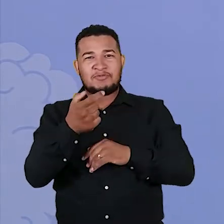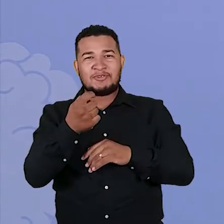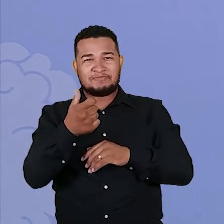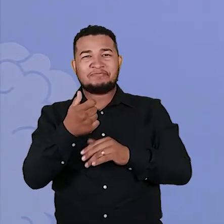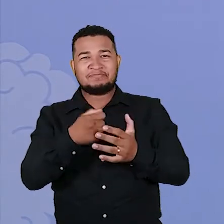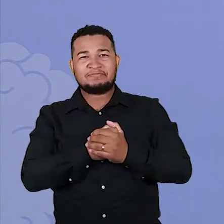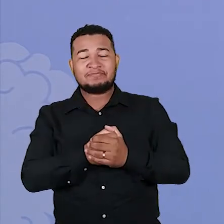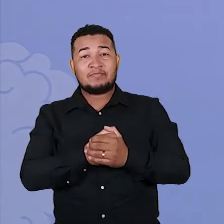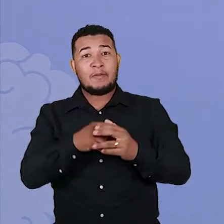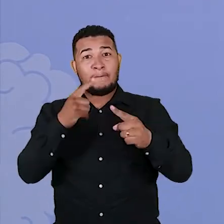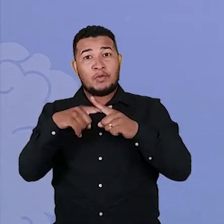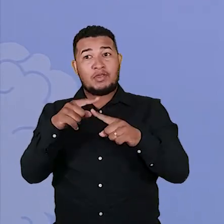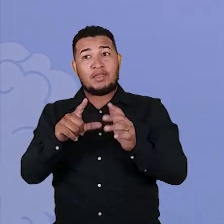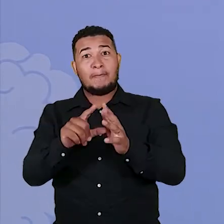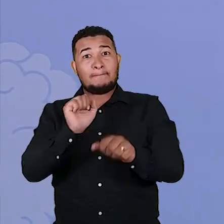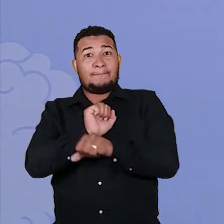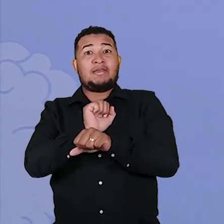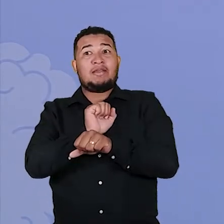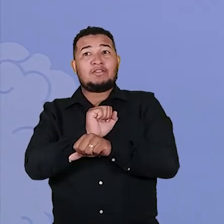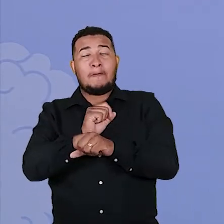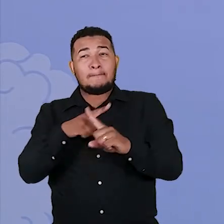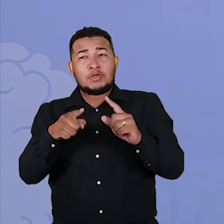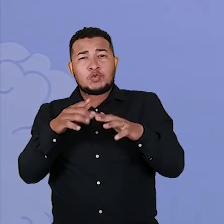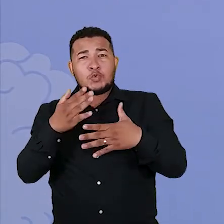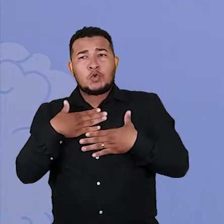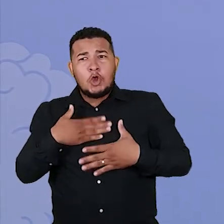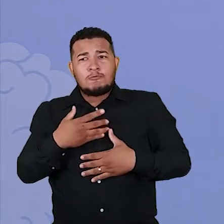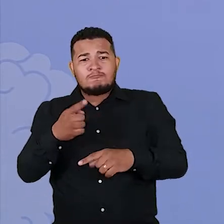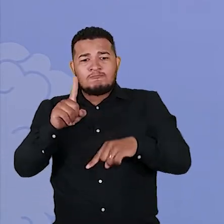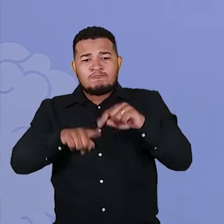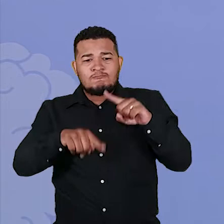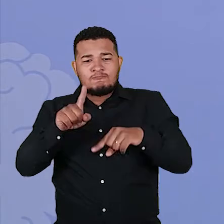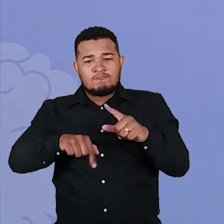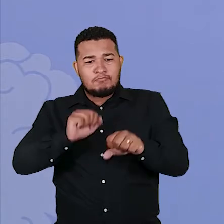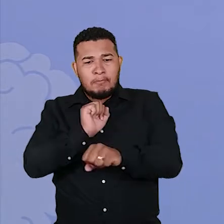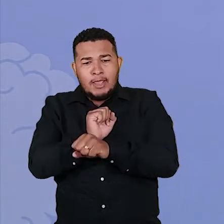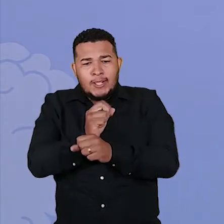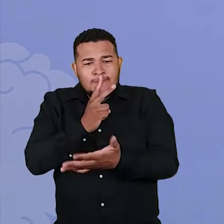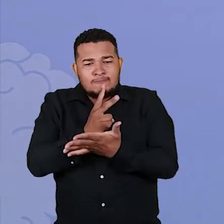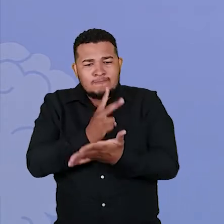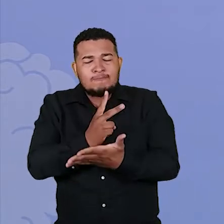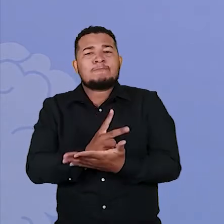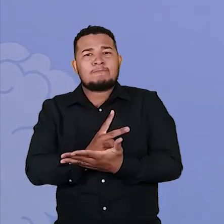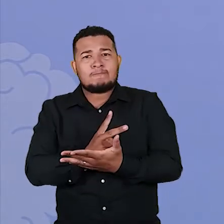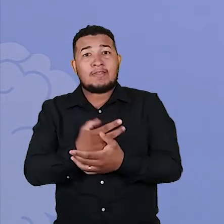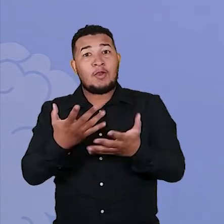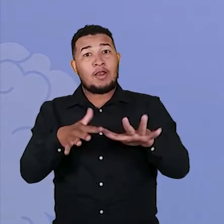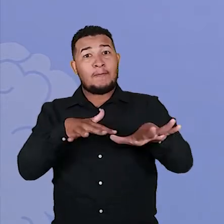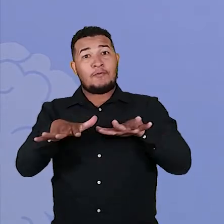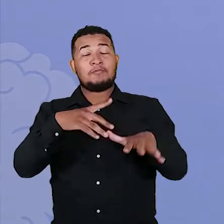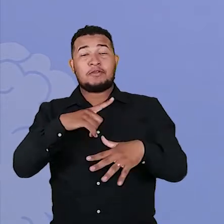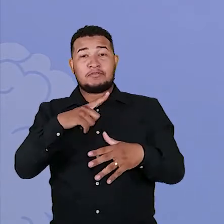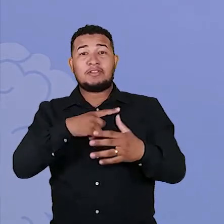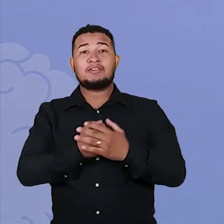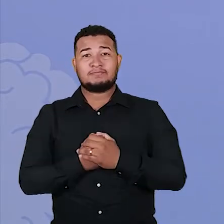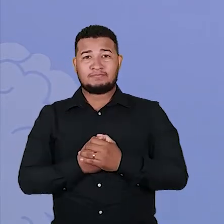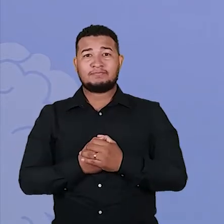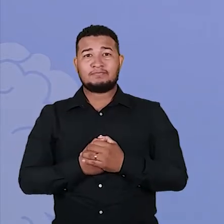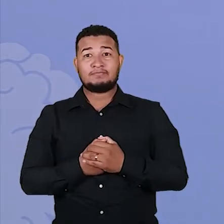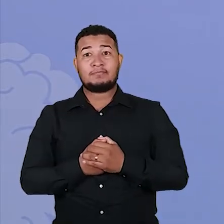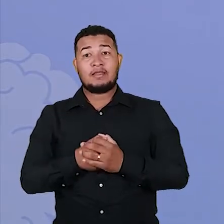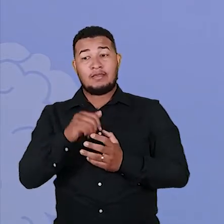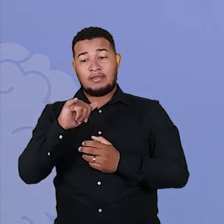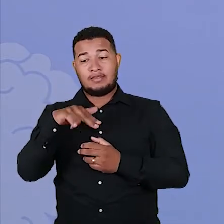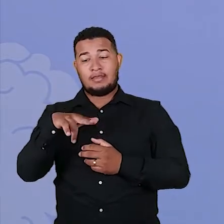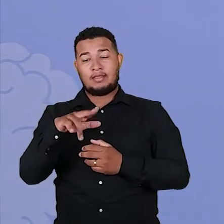trás, né? Por quê? Estava parado e o corpo quer continuar ali parado. Mas não, agora movimentou. Então, a inércia é essa resistência que o